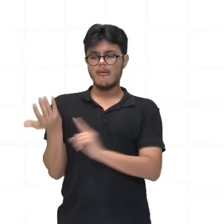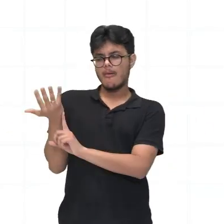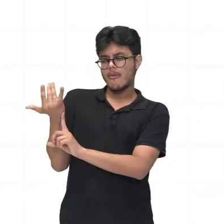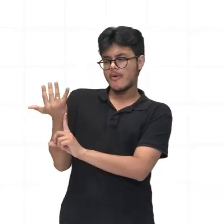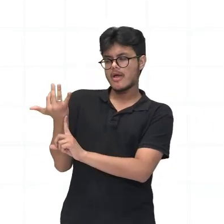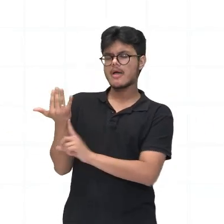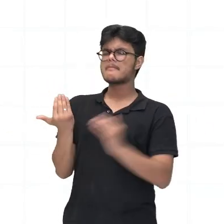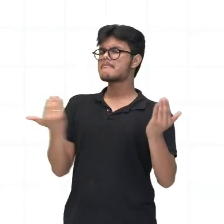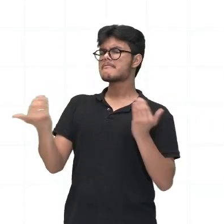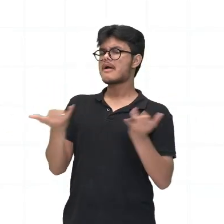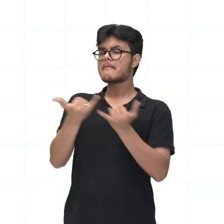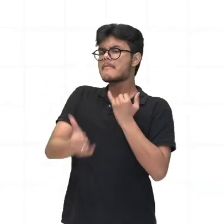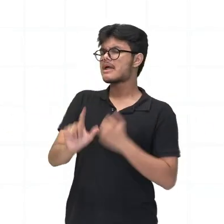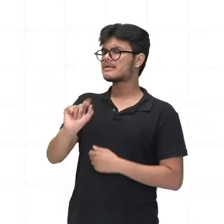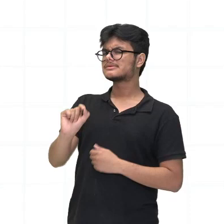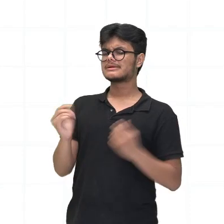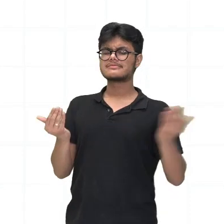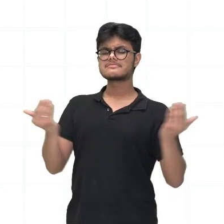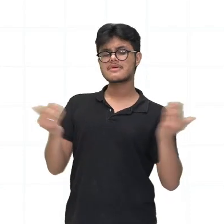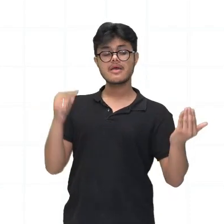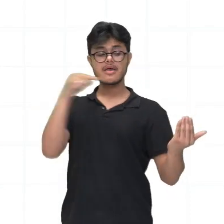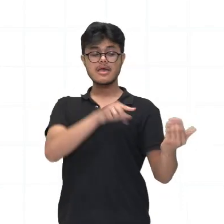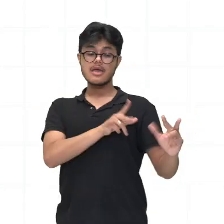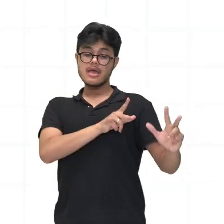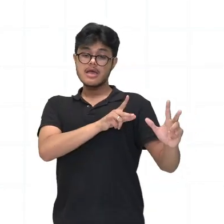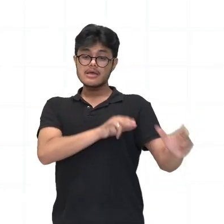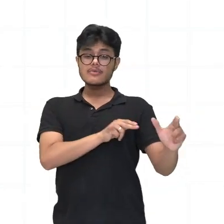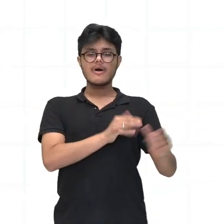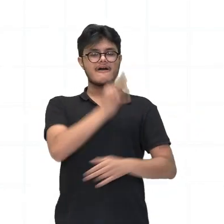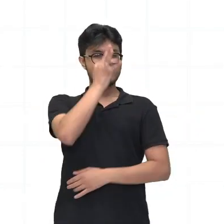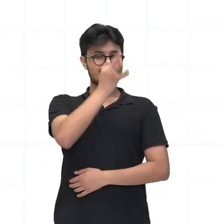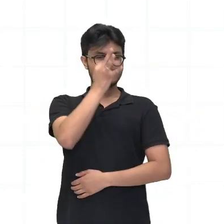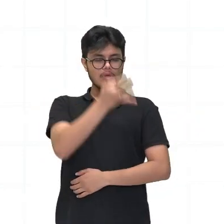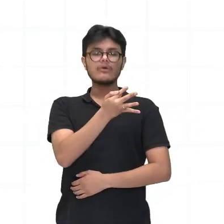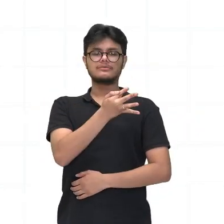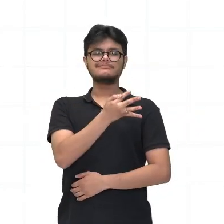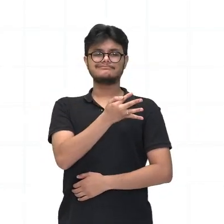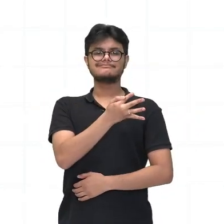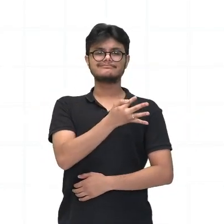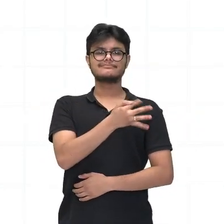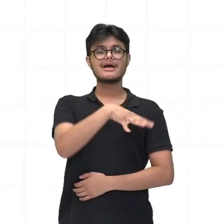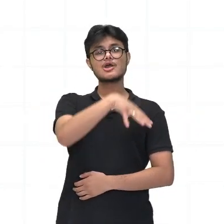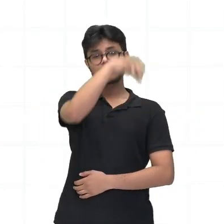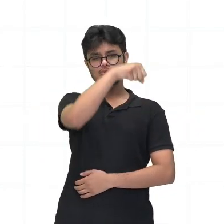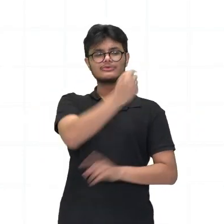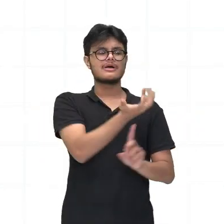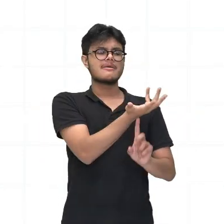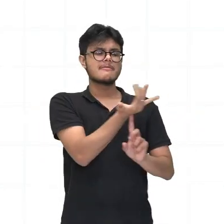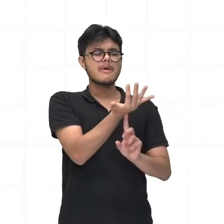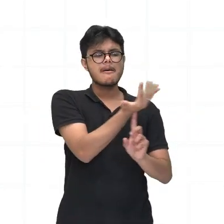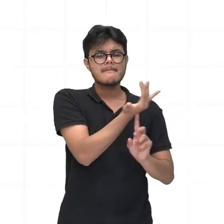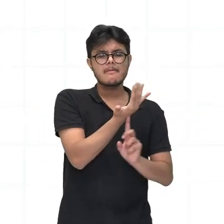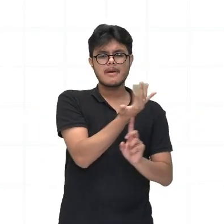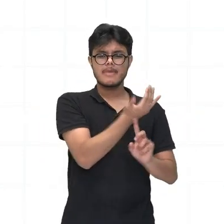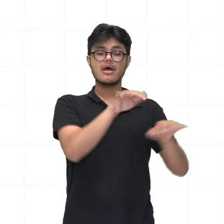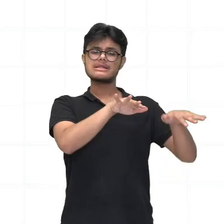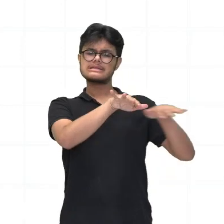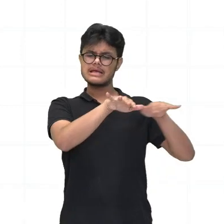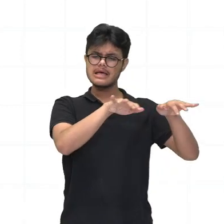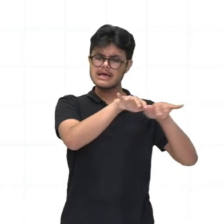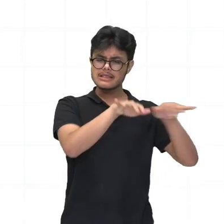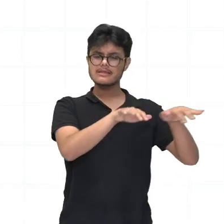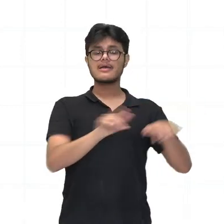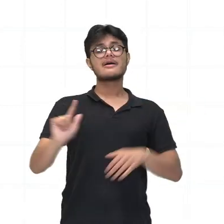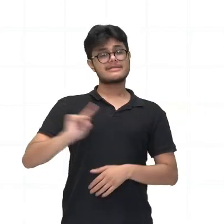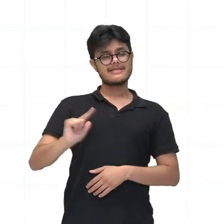aqui se parece metaforicamente com uma pétala de luz, baila, dança novamente, né?